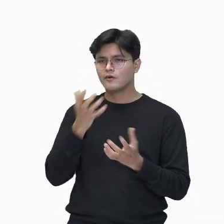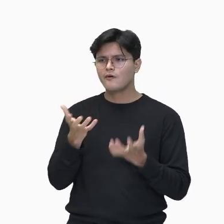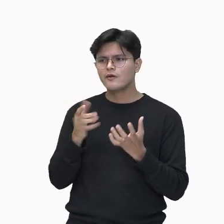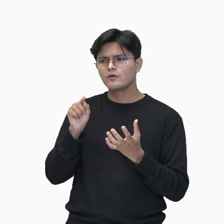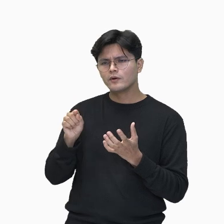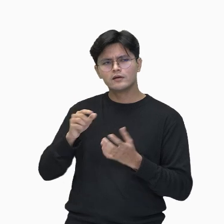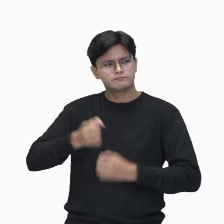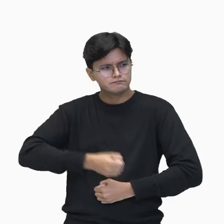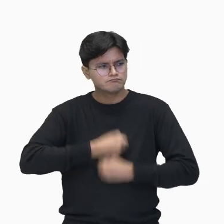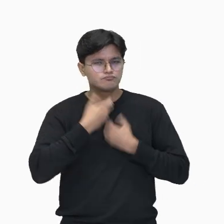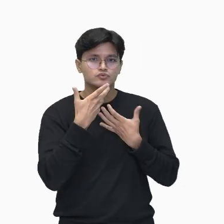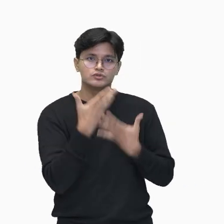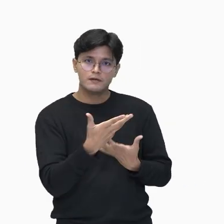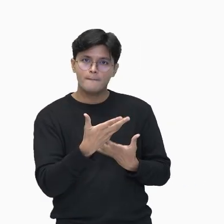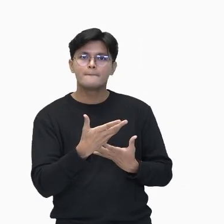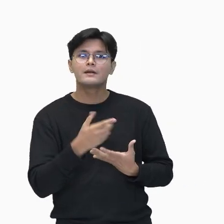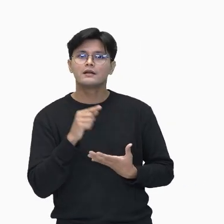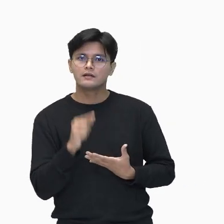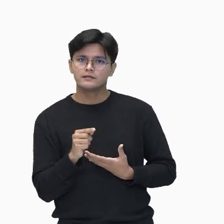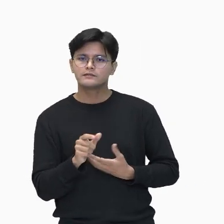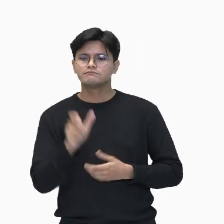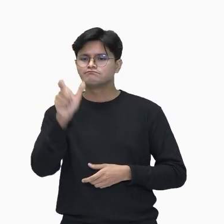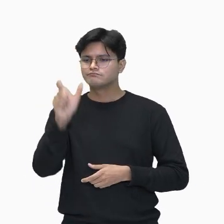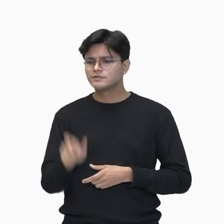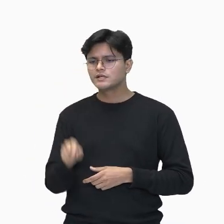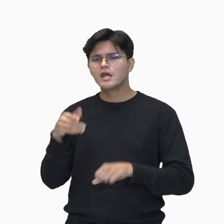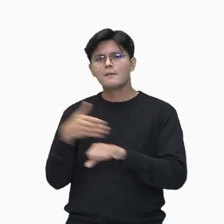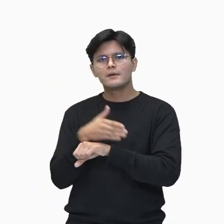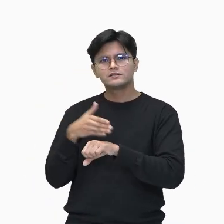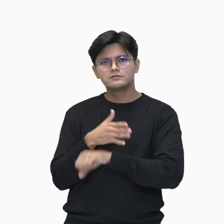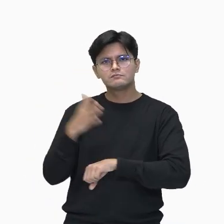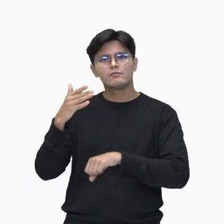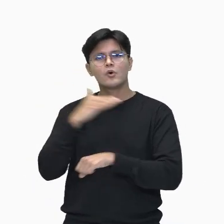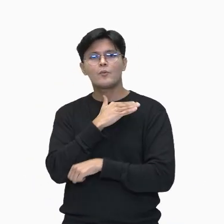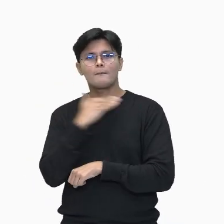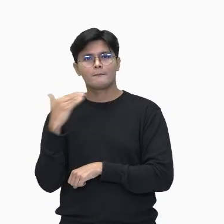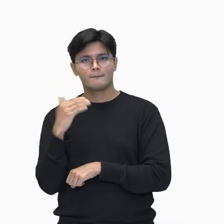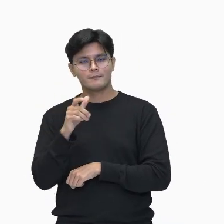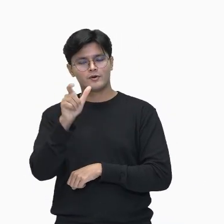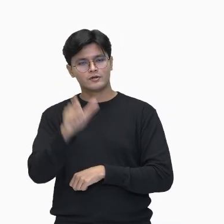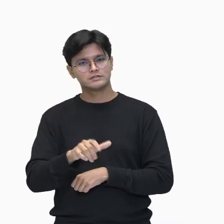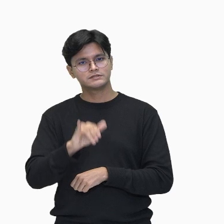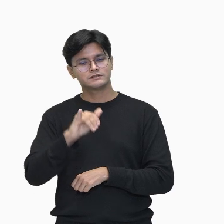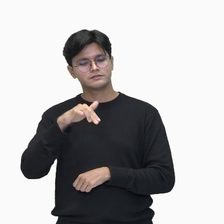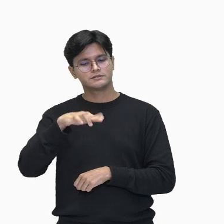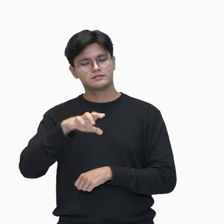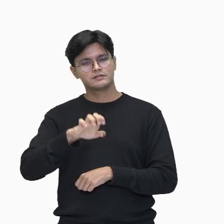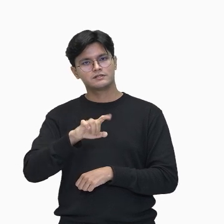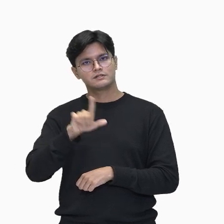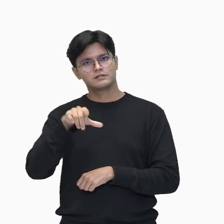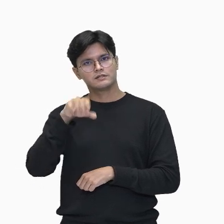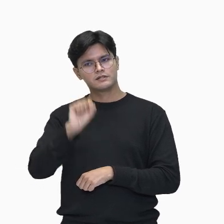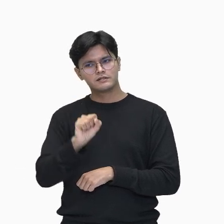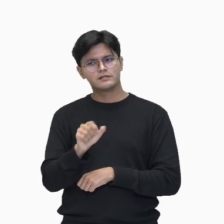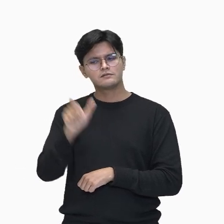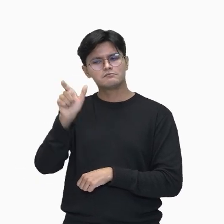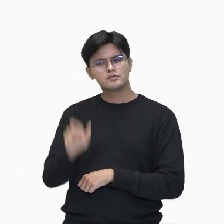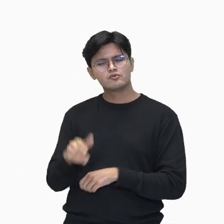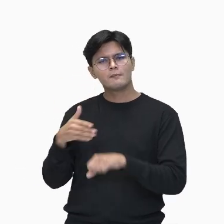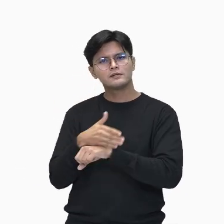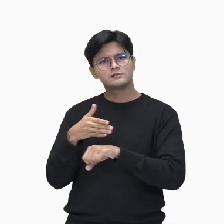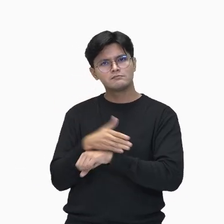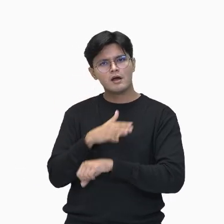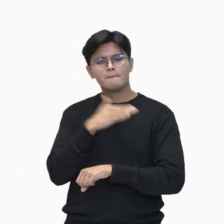confessasse quem e que participara na morte de dona inis